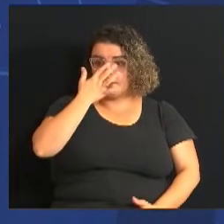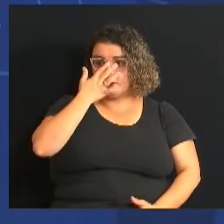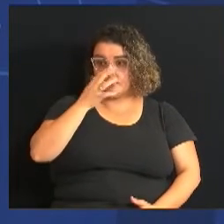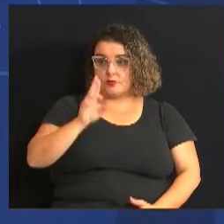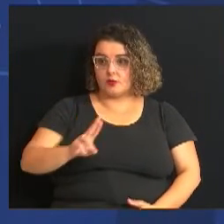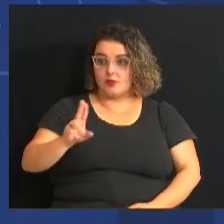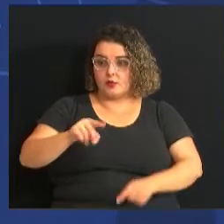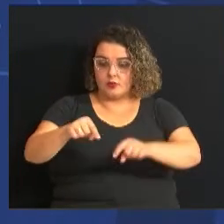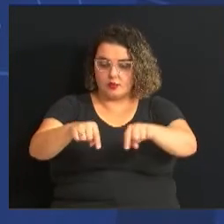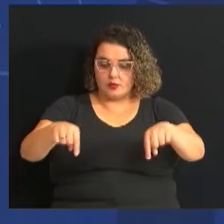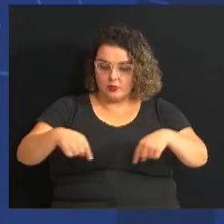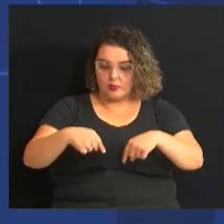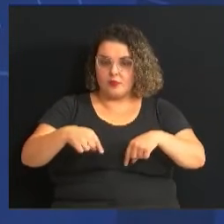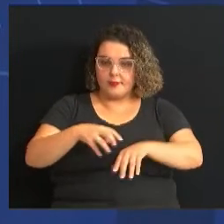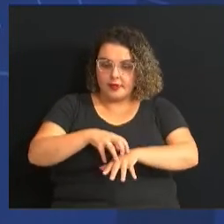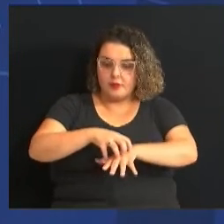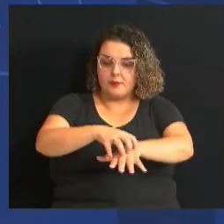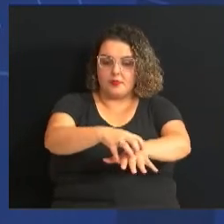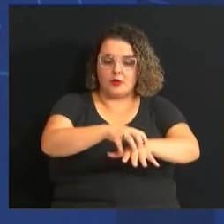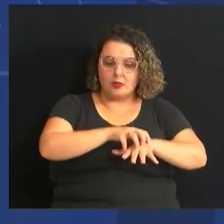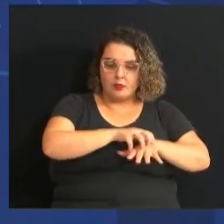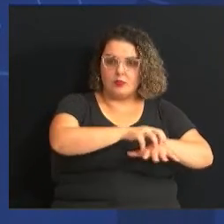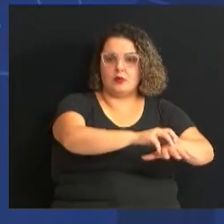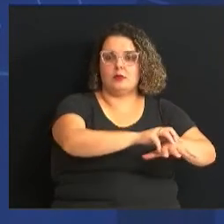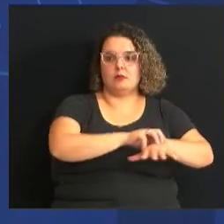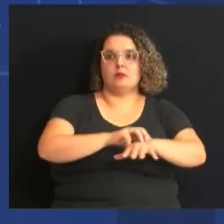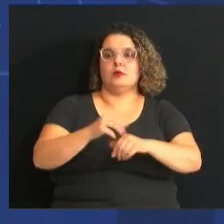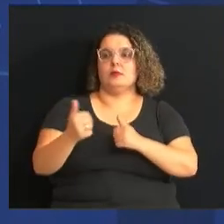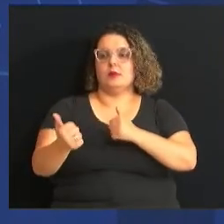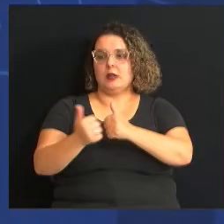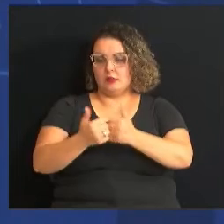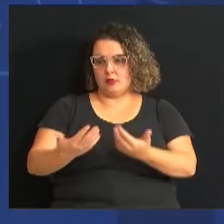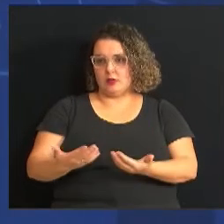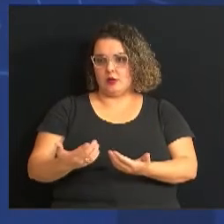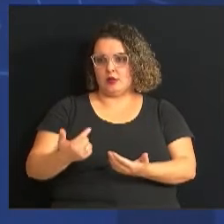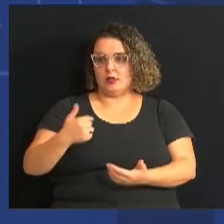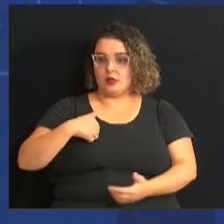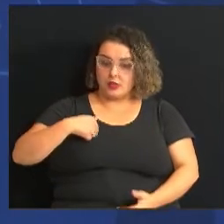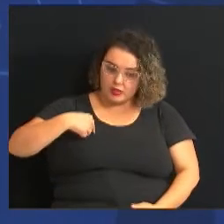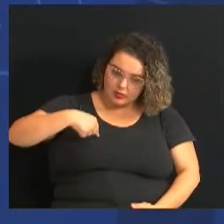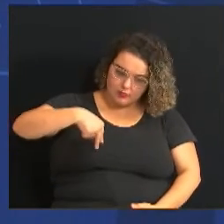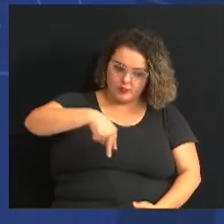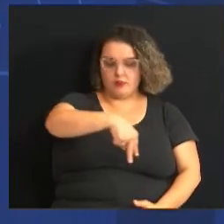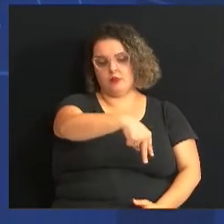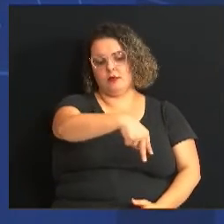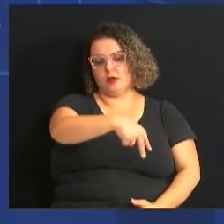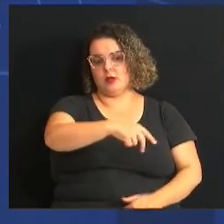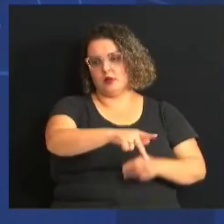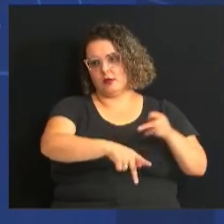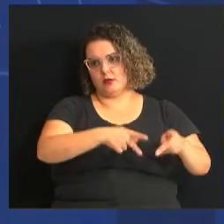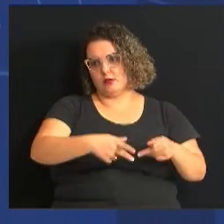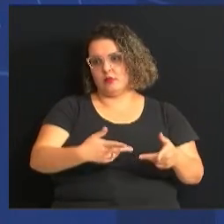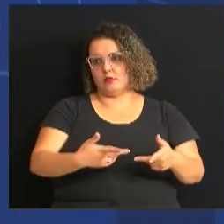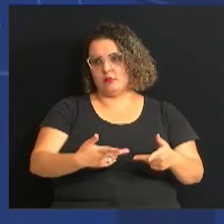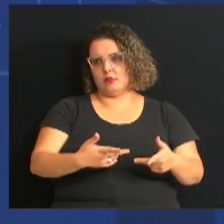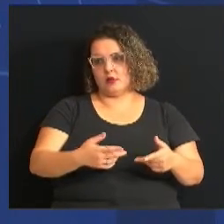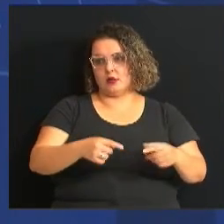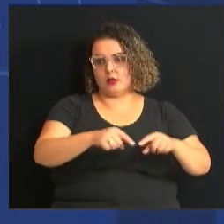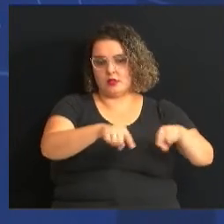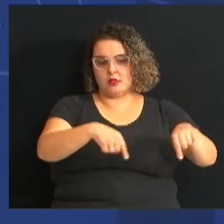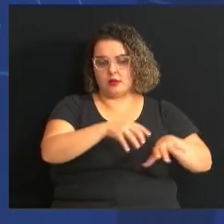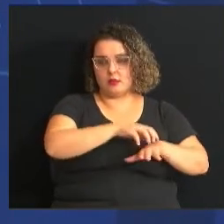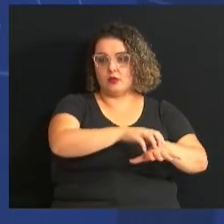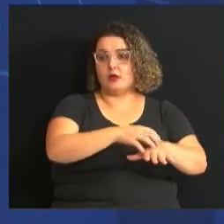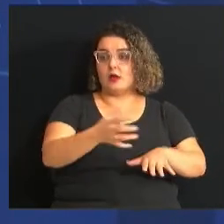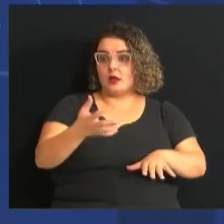gabinete móvel, né, que é um espaço para me aproximar. Então, eu vou até a população, mas muitos que são atendidos no gabinete móvel querem